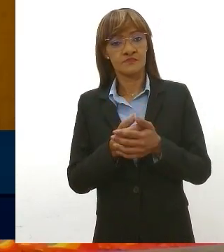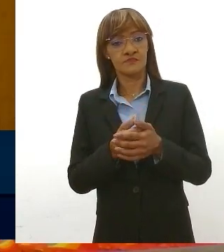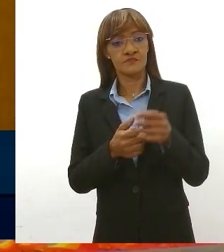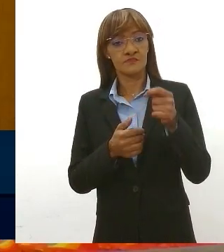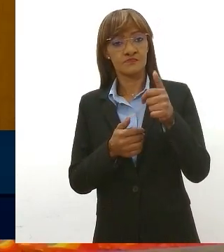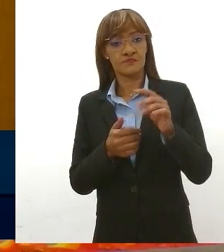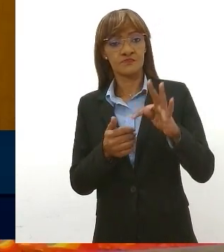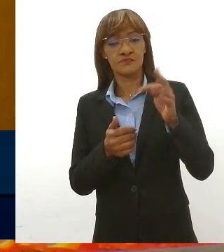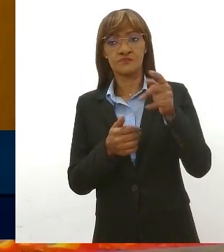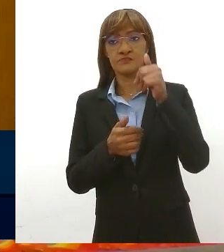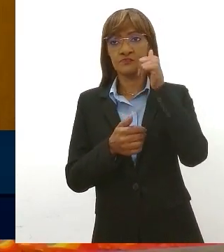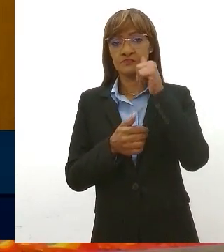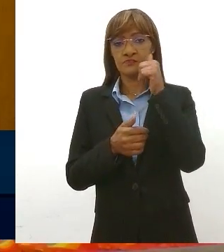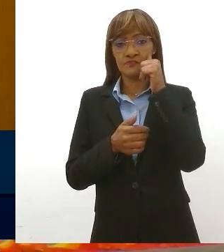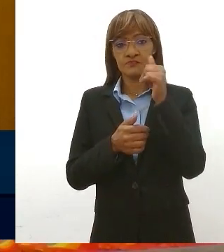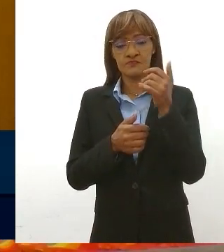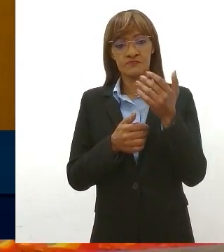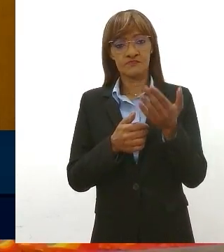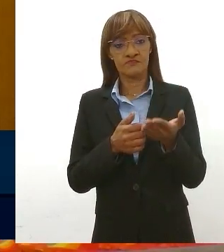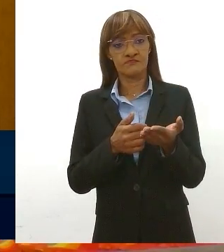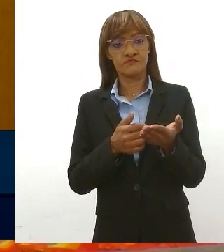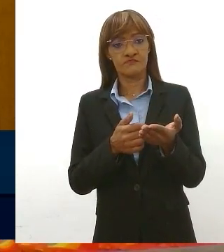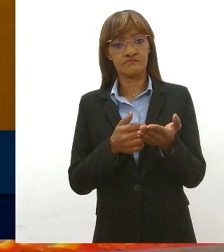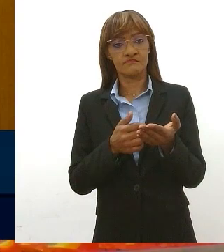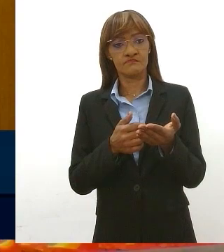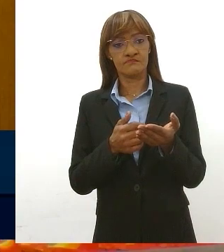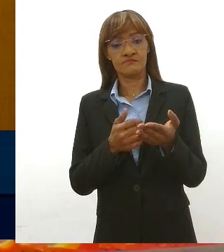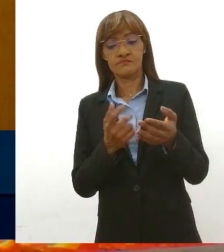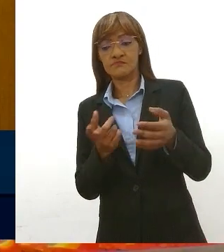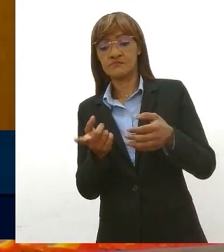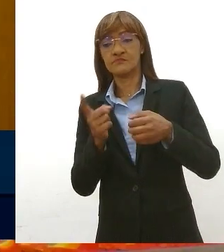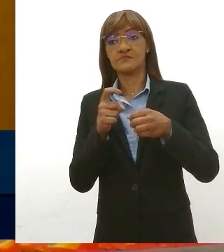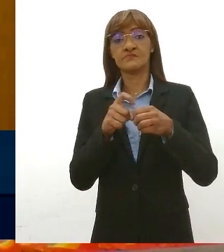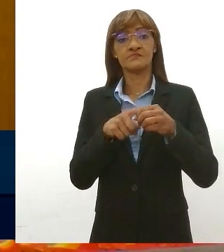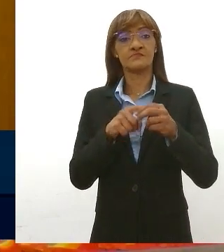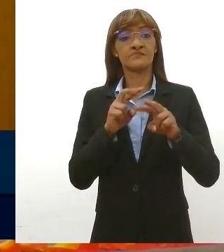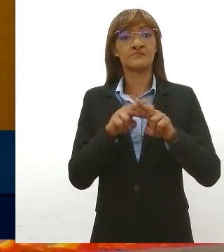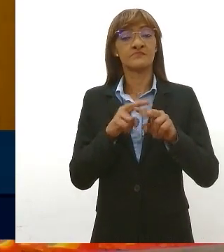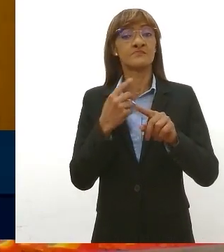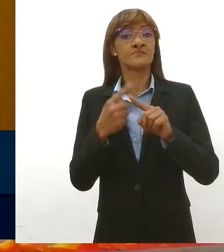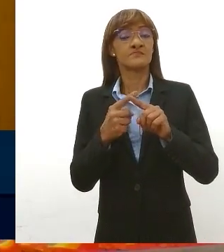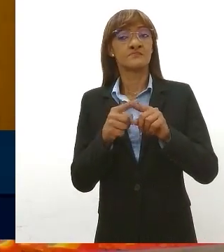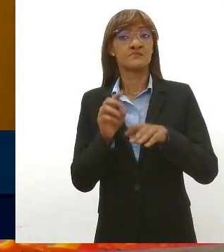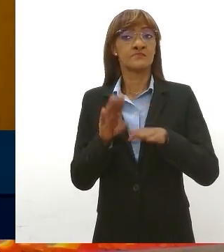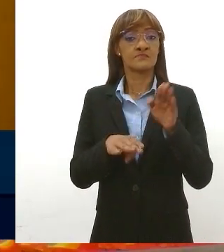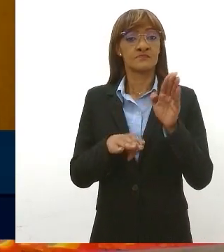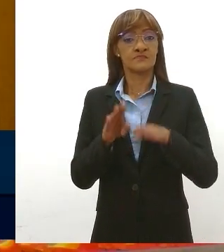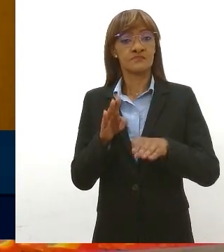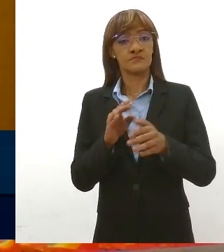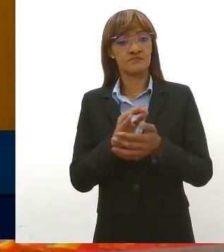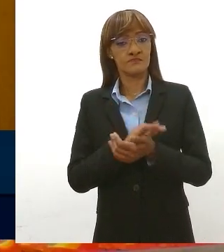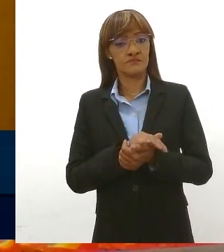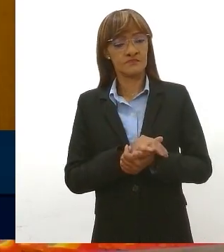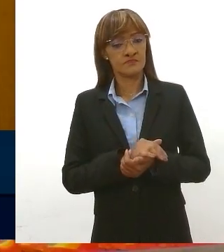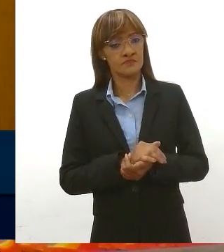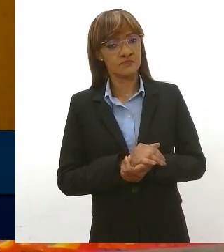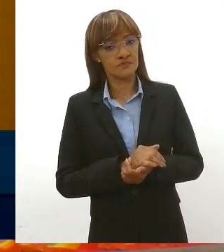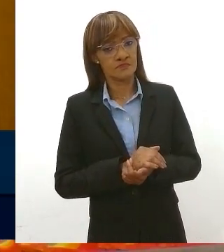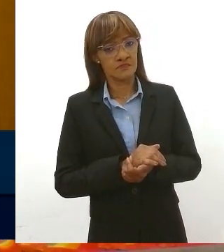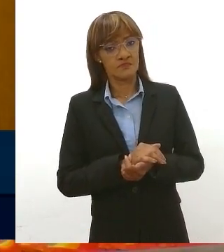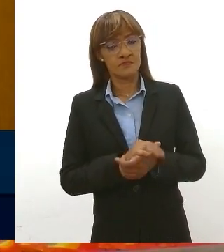elas tinham retornado, porque muitas das vezes, e outra coisa que é muito grave, muitas que estão